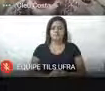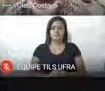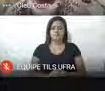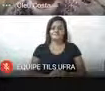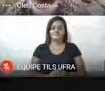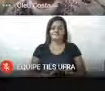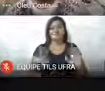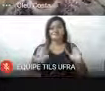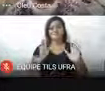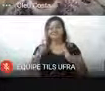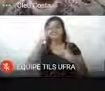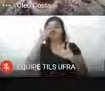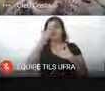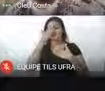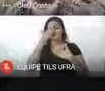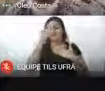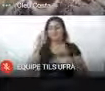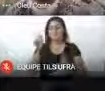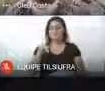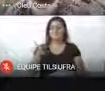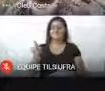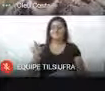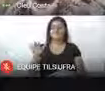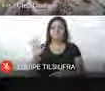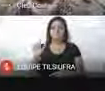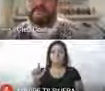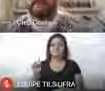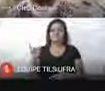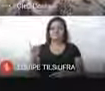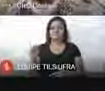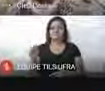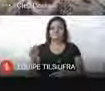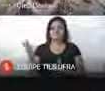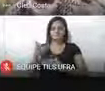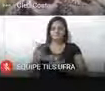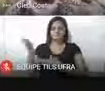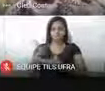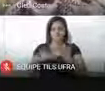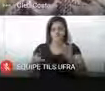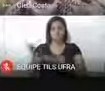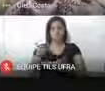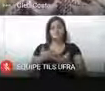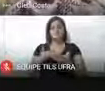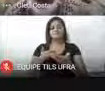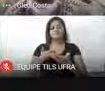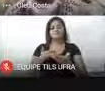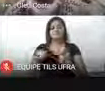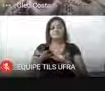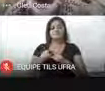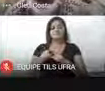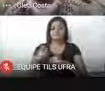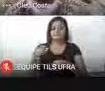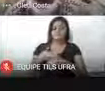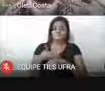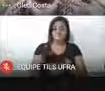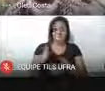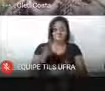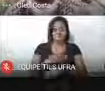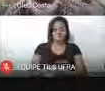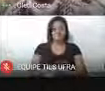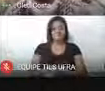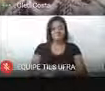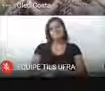Obrigado, professora Flávia, pela mediação e pelo, né, por estar aqui conosco essa tarde.